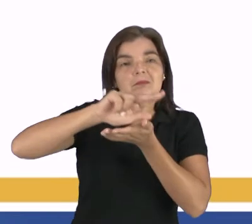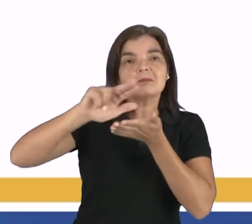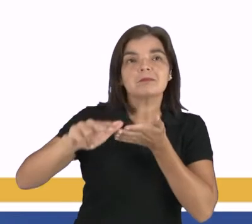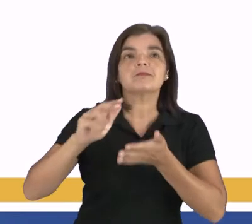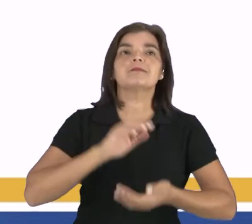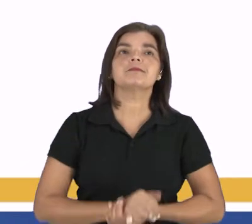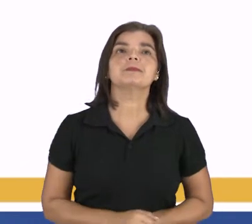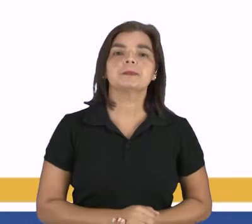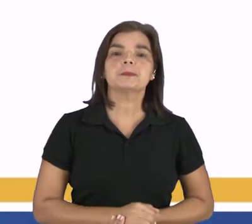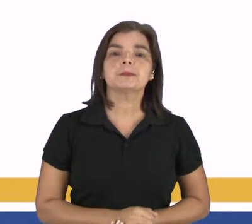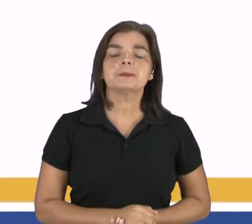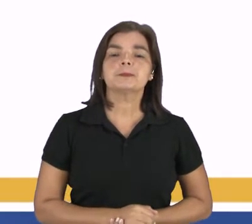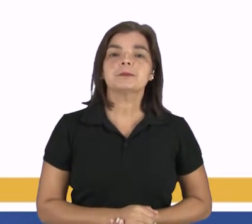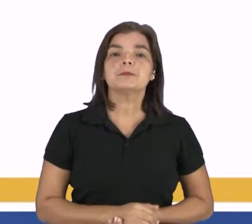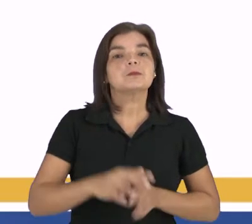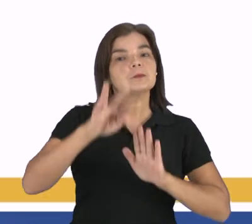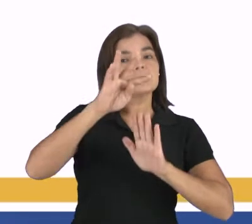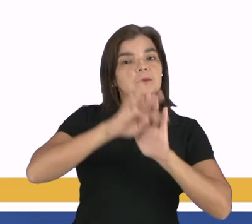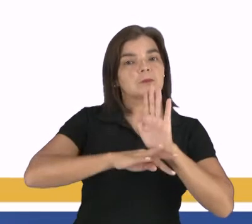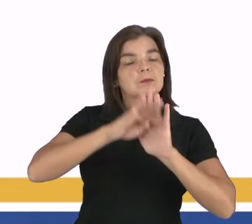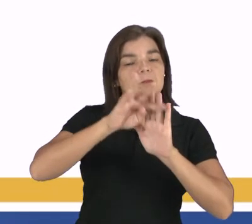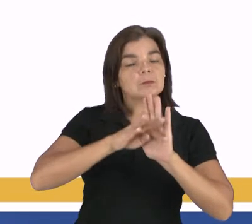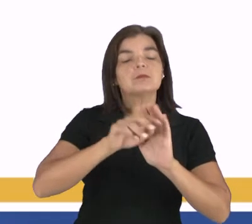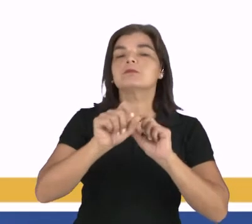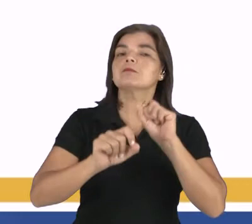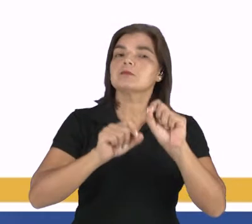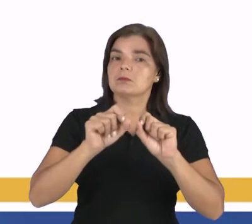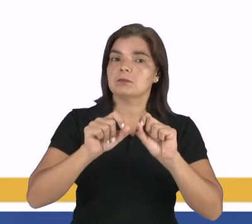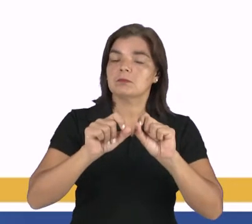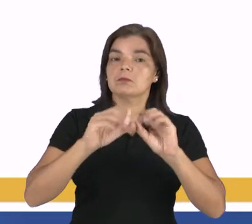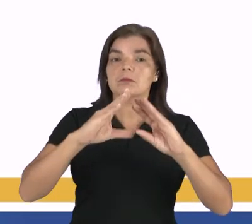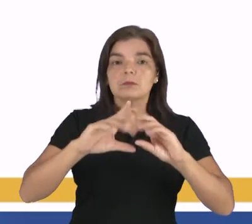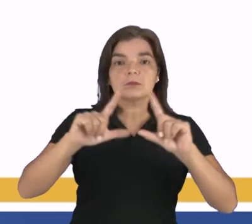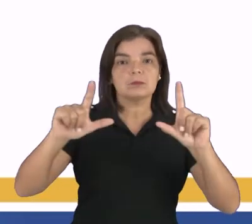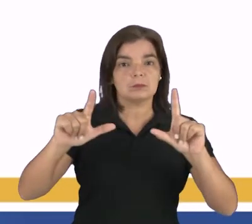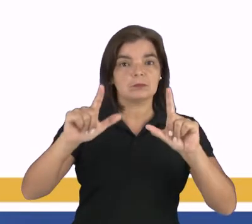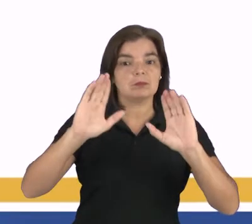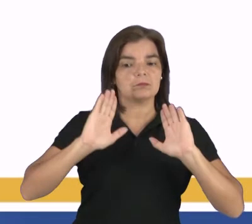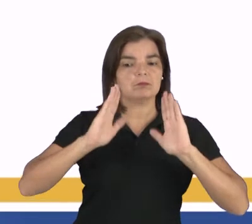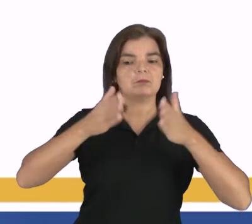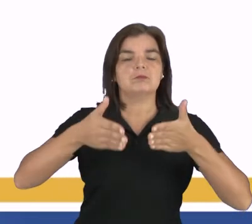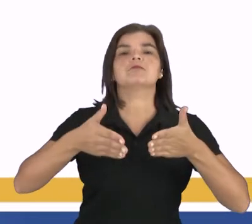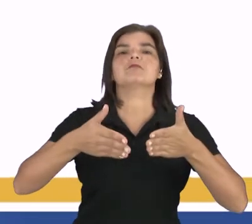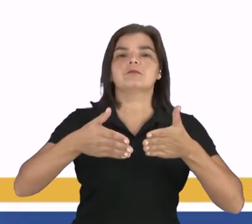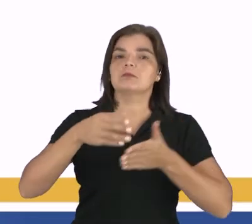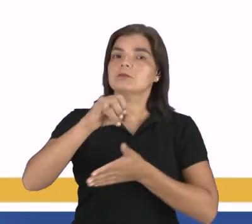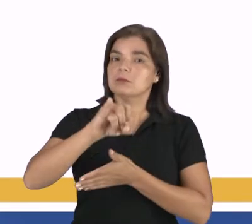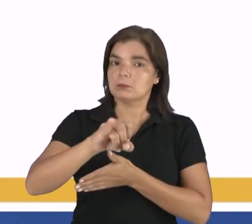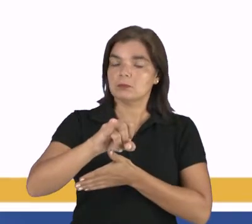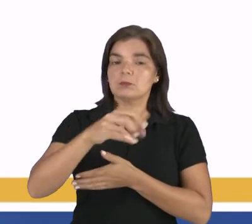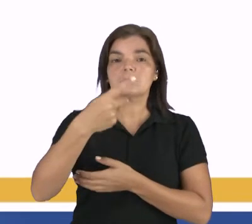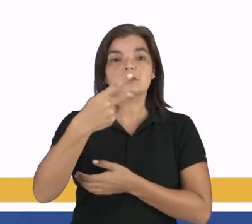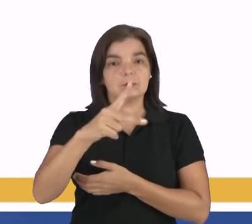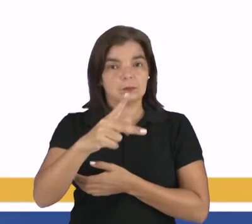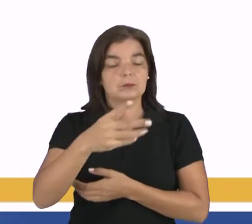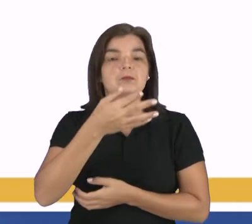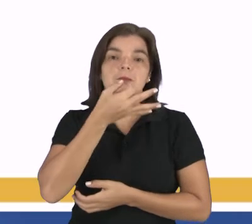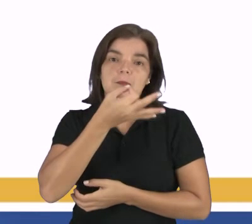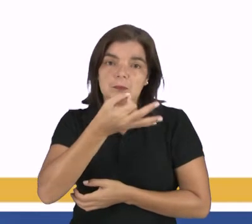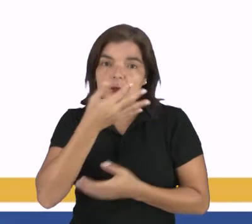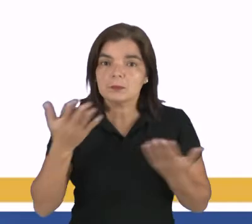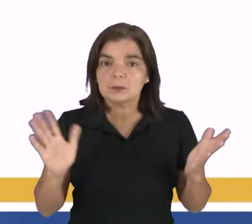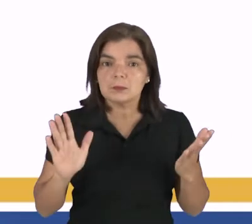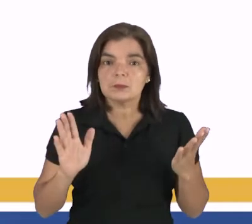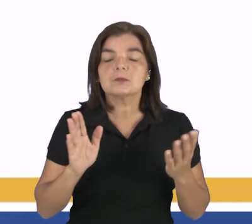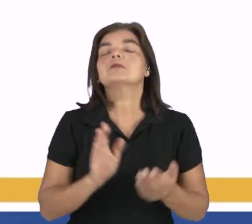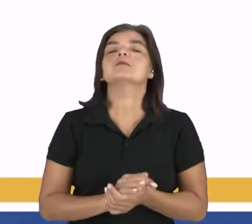bom? Então, o texto ele se torna mais objetivo e direto se assim for a sua intenção.